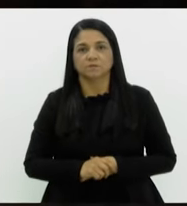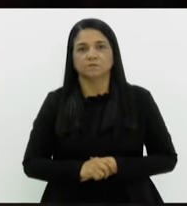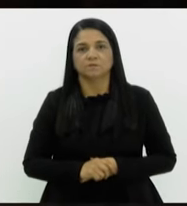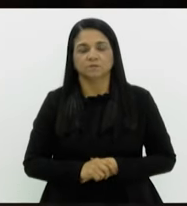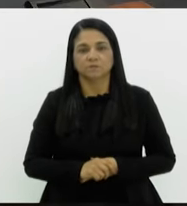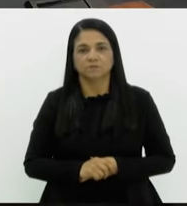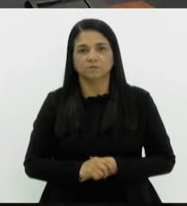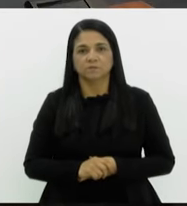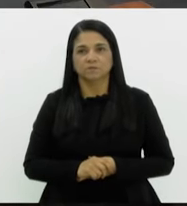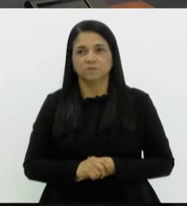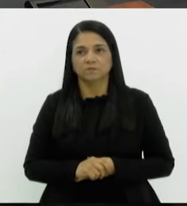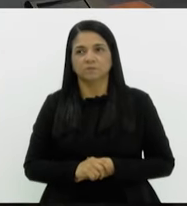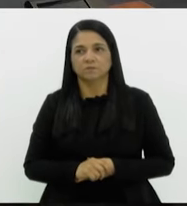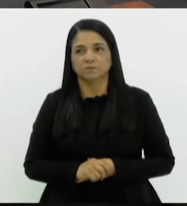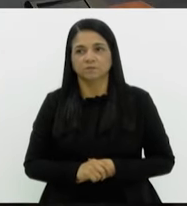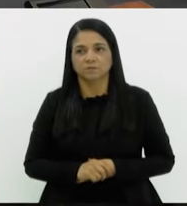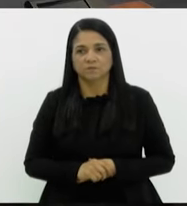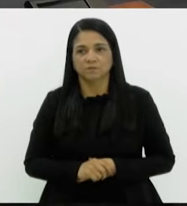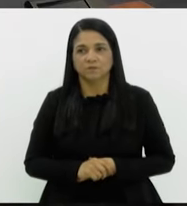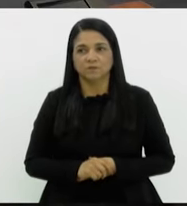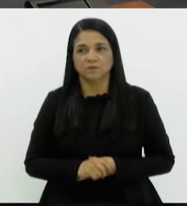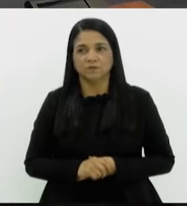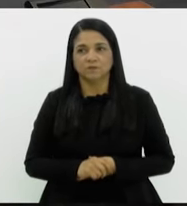Deixa eu liberar aqui para ele.